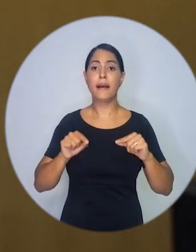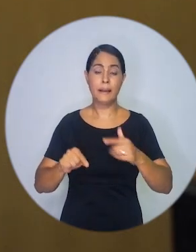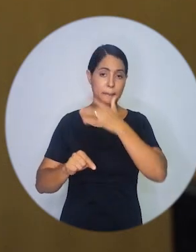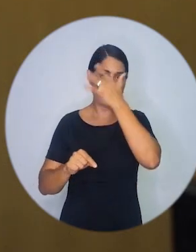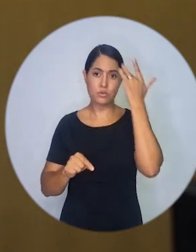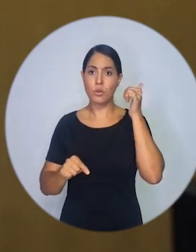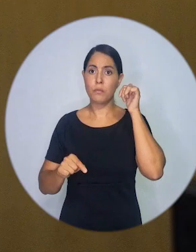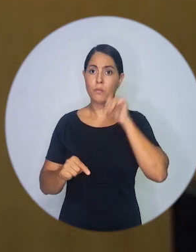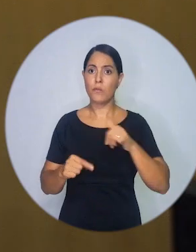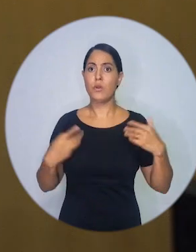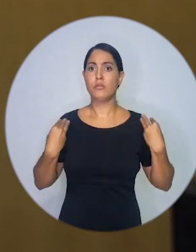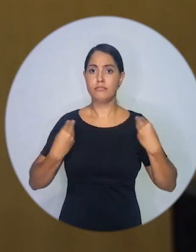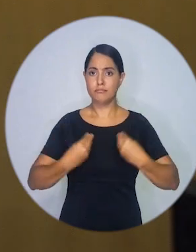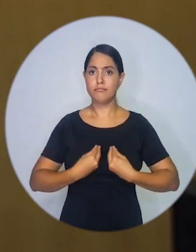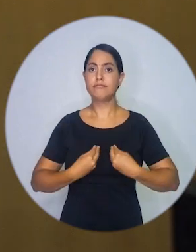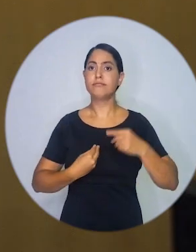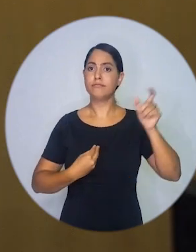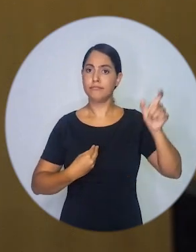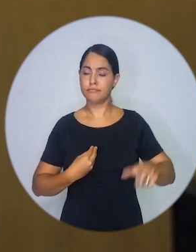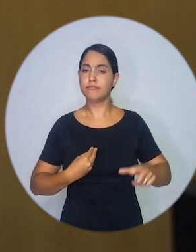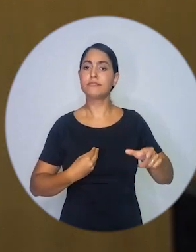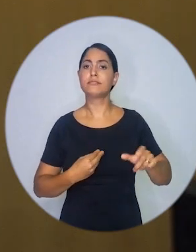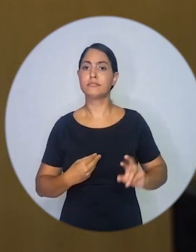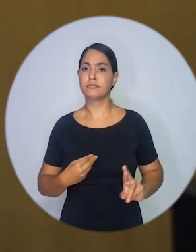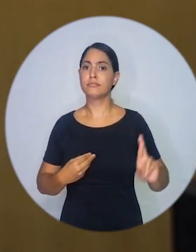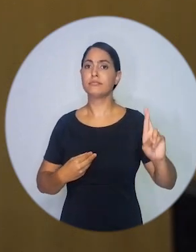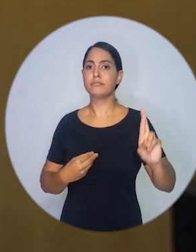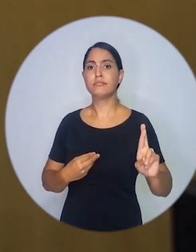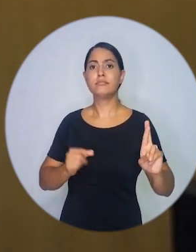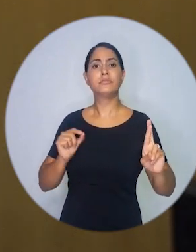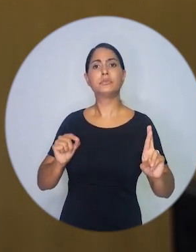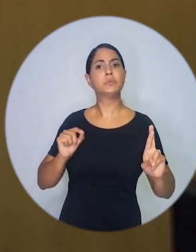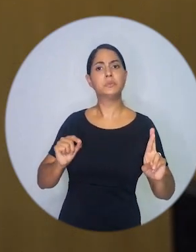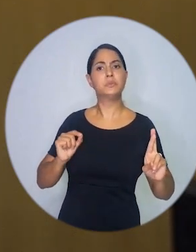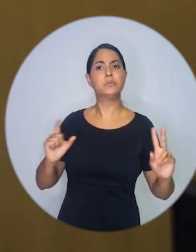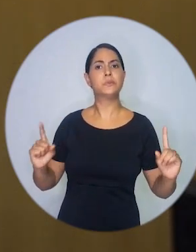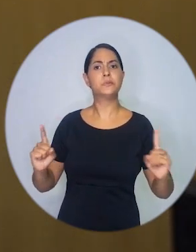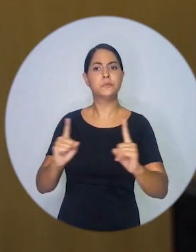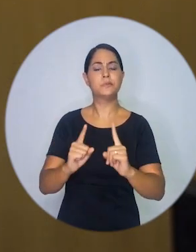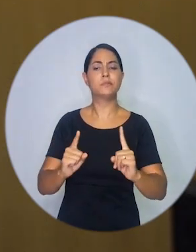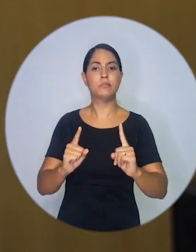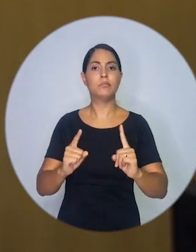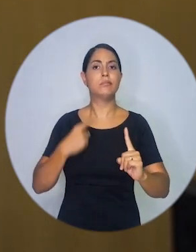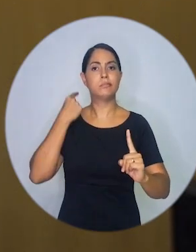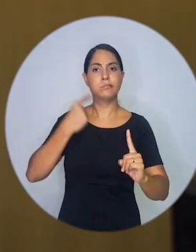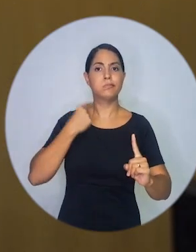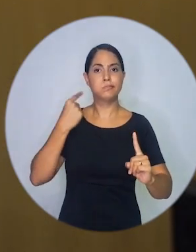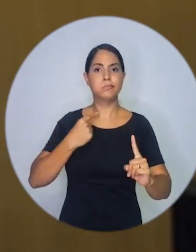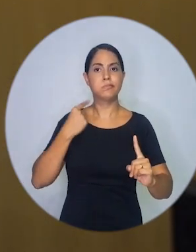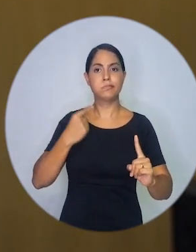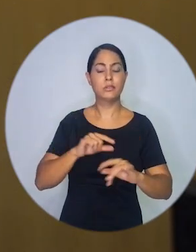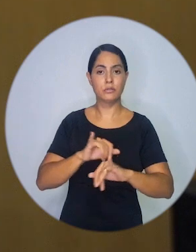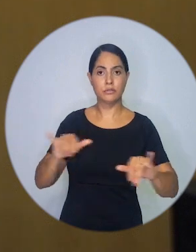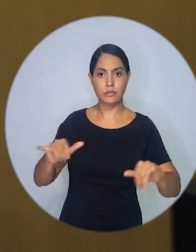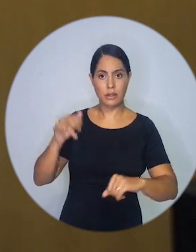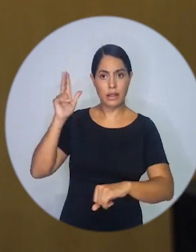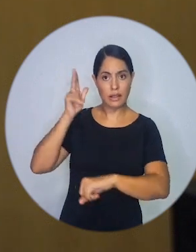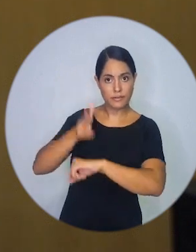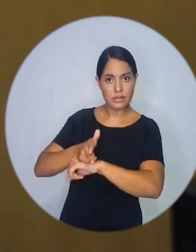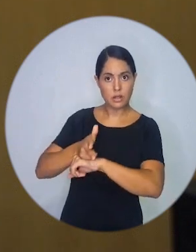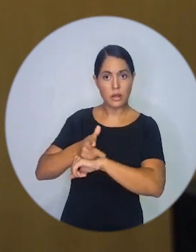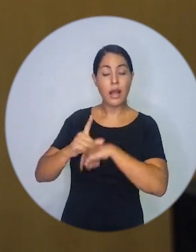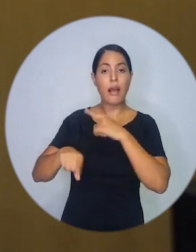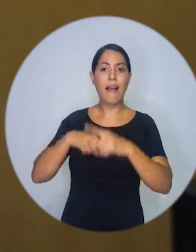magistrada, então responsável pela coordenação da unidade, que condicionava o atendimento aos advogados à gravação e